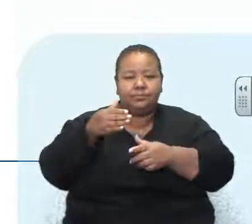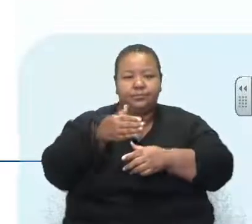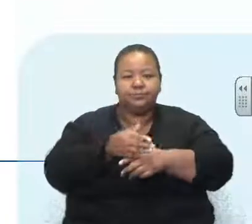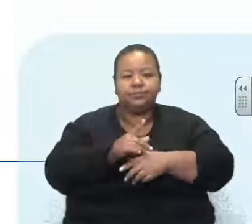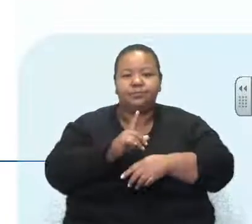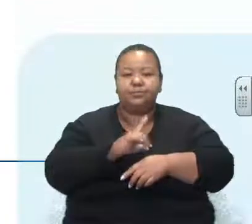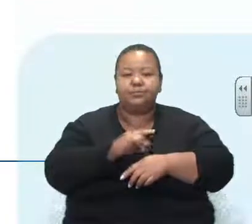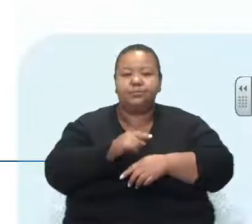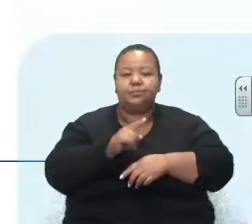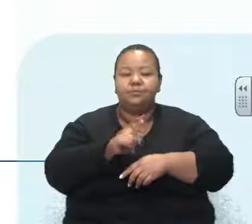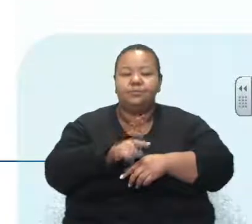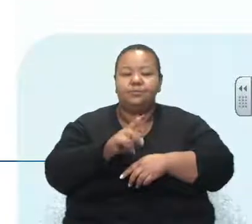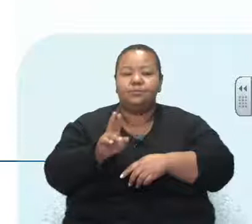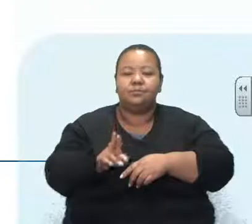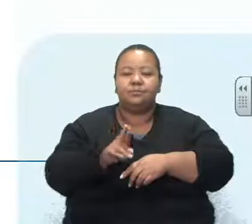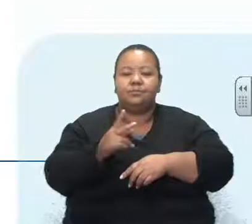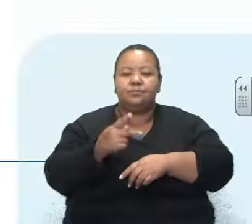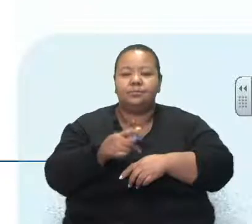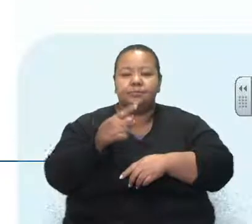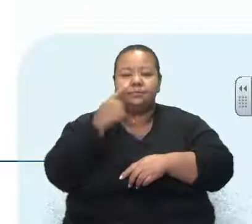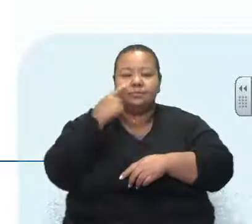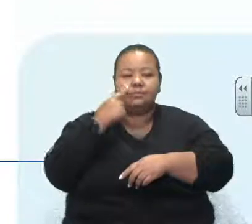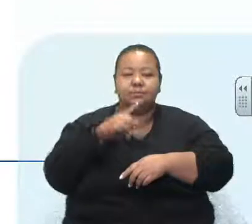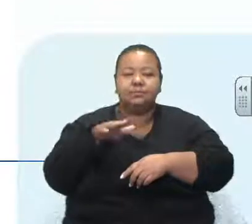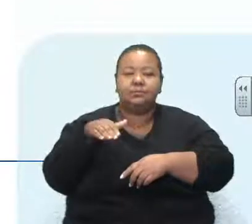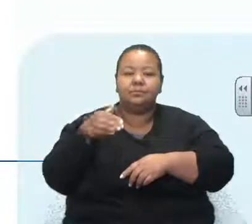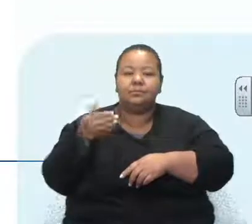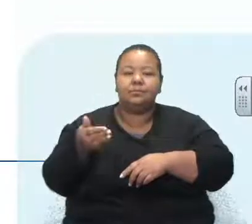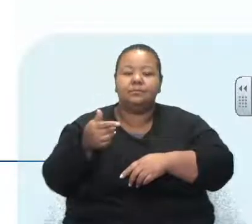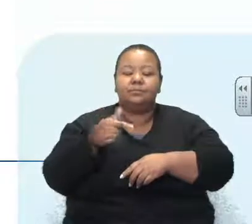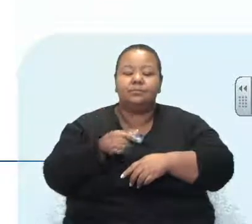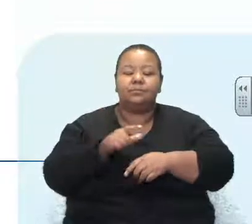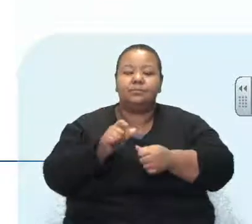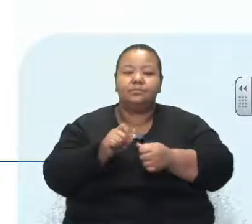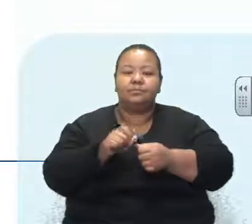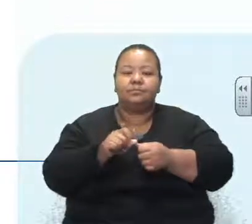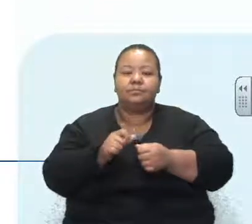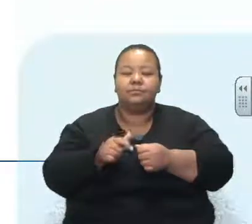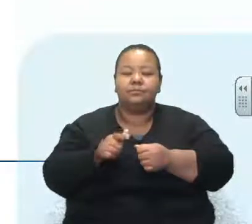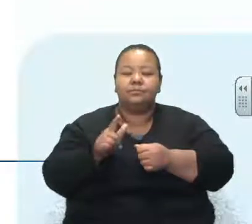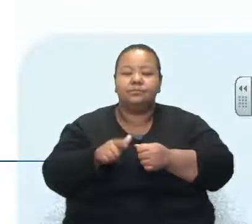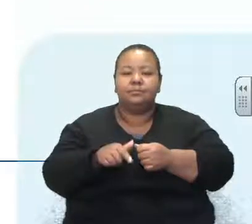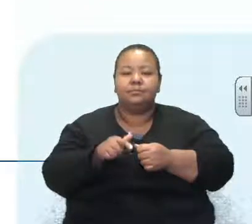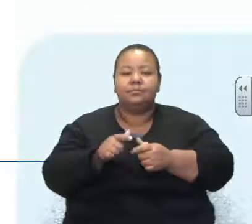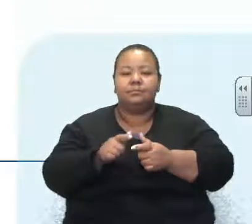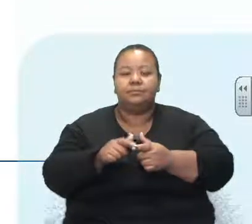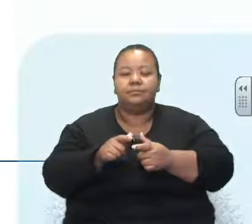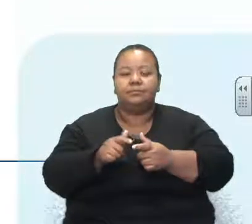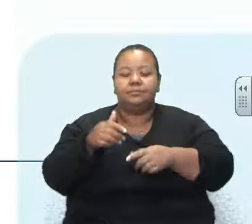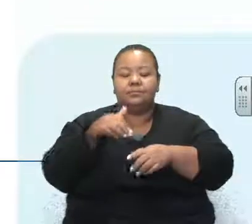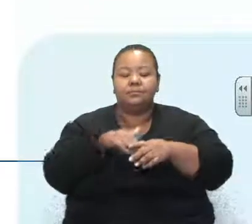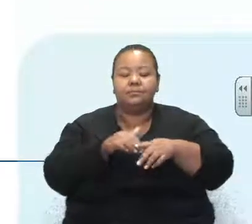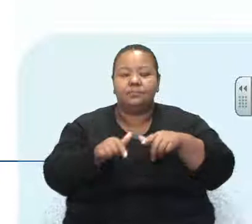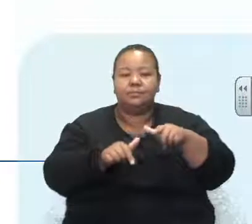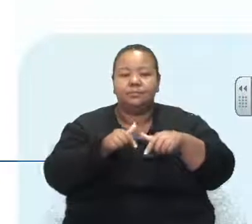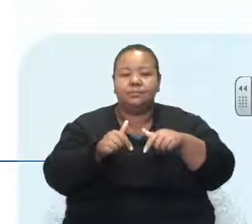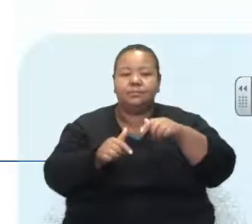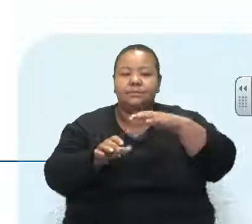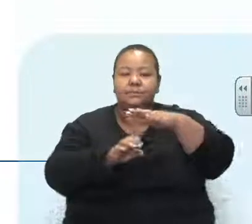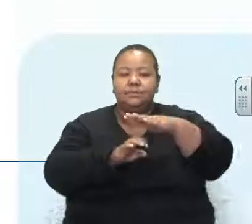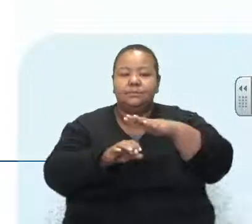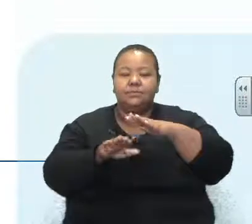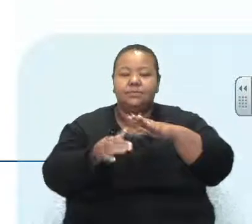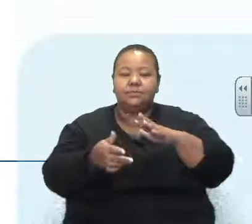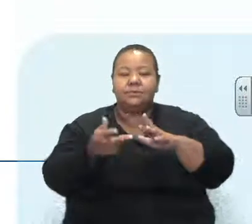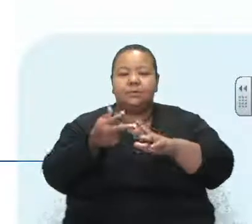que eu tenho usado para ver quanto que está sendo financiado por terceiros a atividade da minha empresa, quantos recursos estão